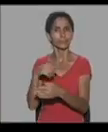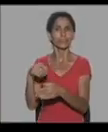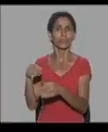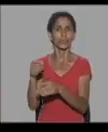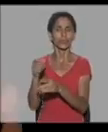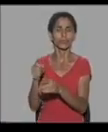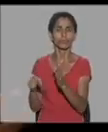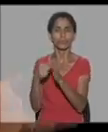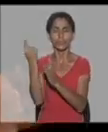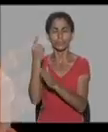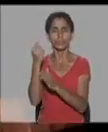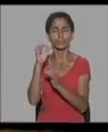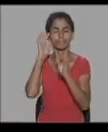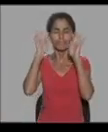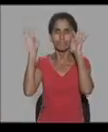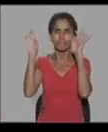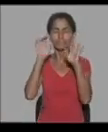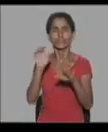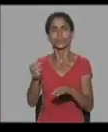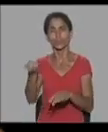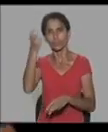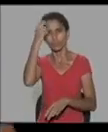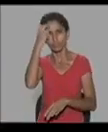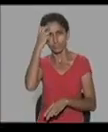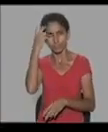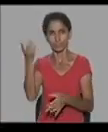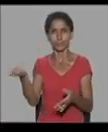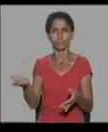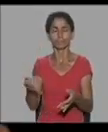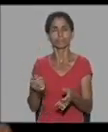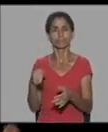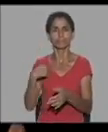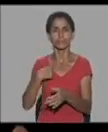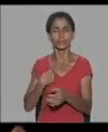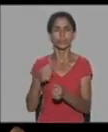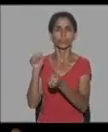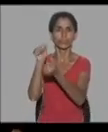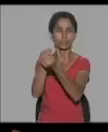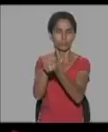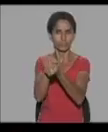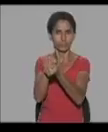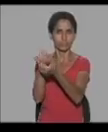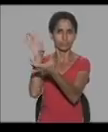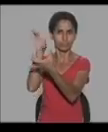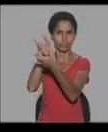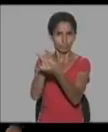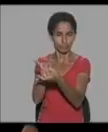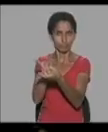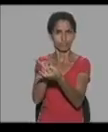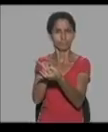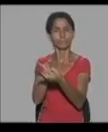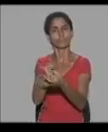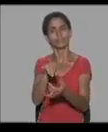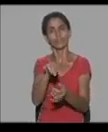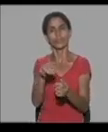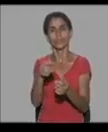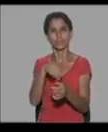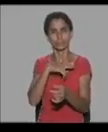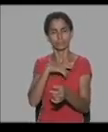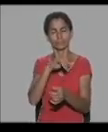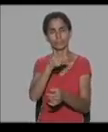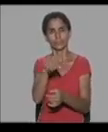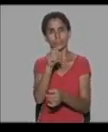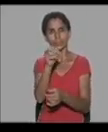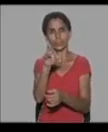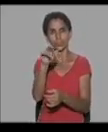foi o primeiro núcleo de pensamento cultural que eu me envolvi, né? Como o Jorge bem coloca, a